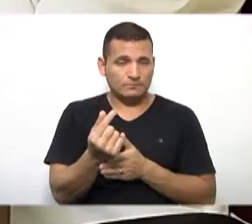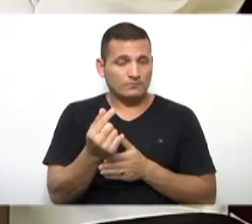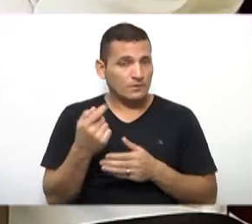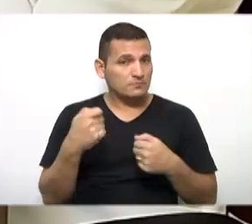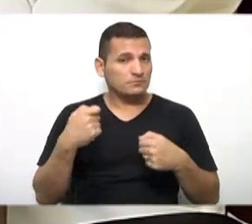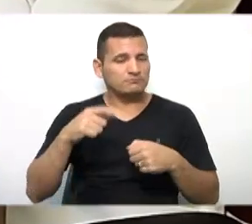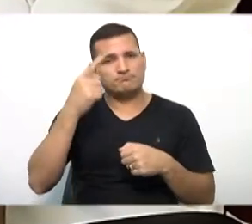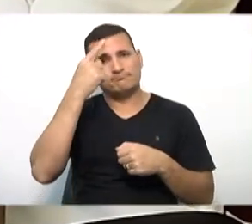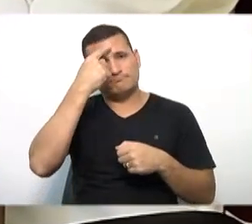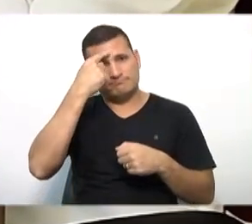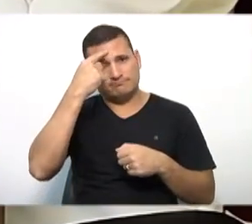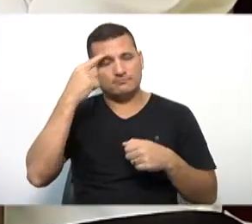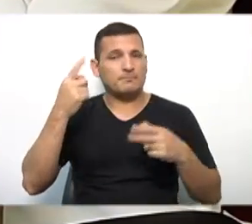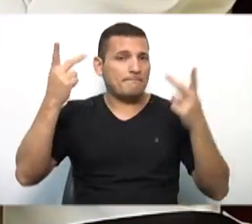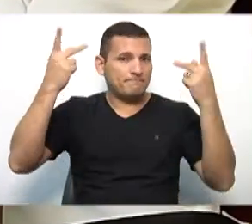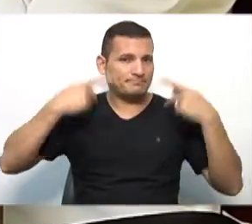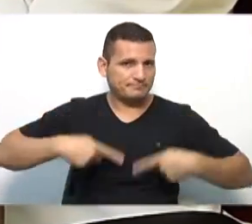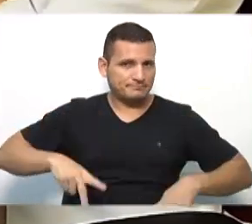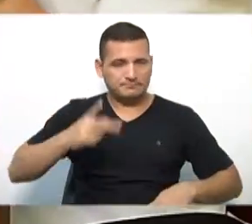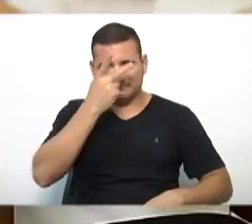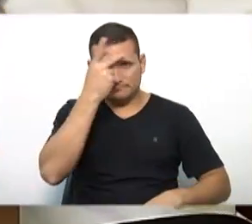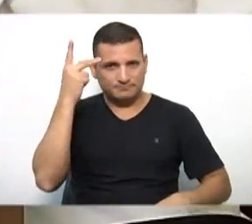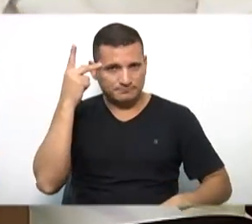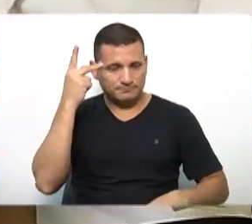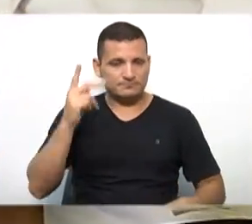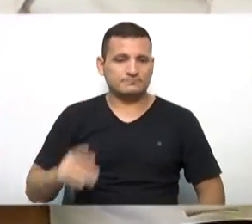pensar nas pessoas.